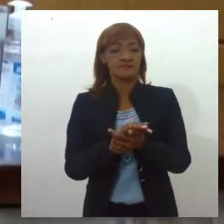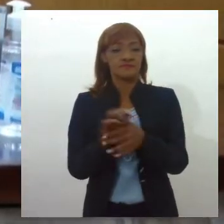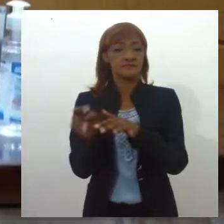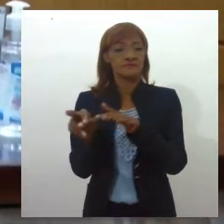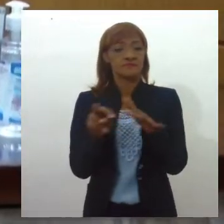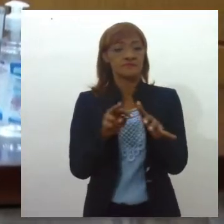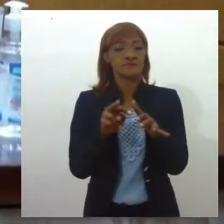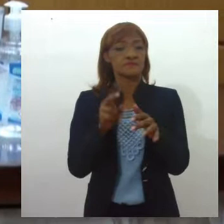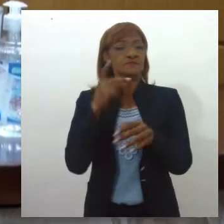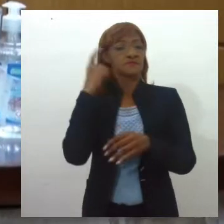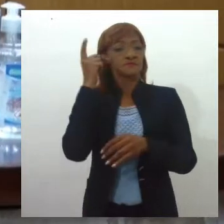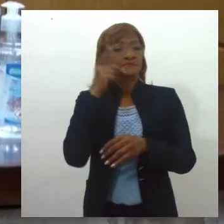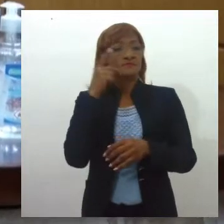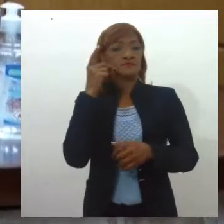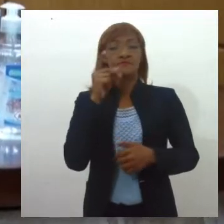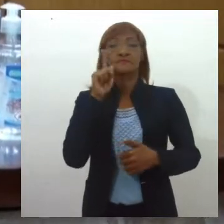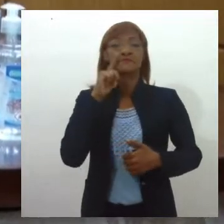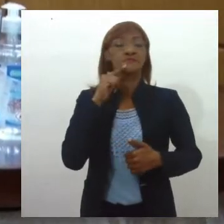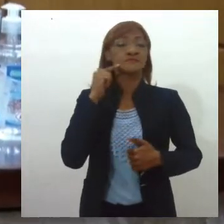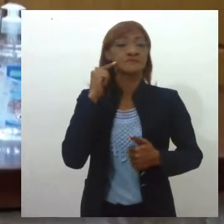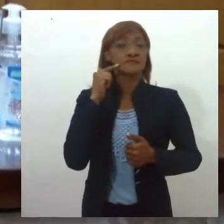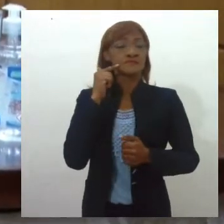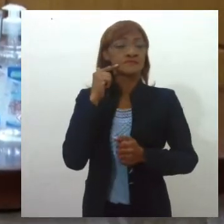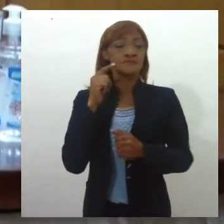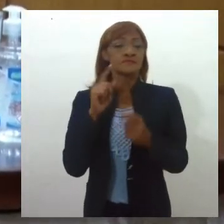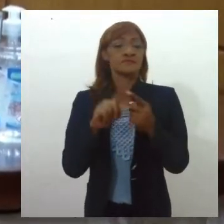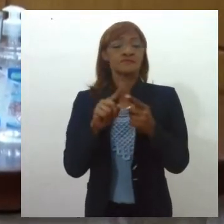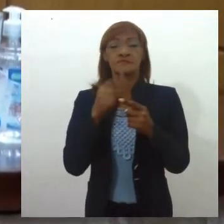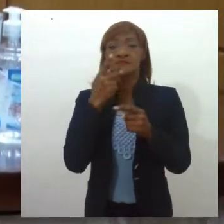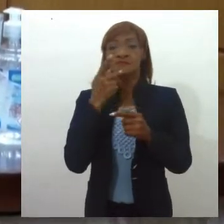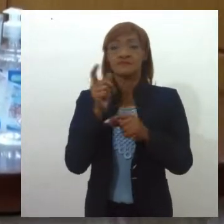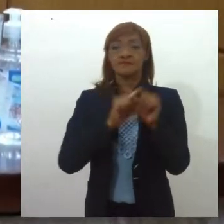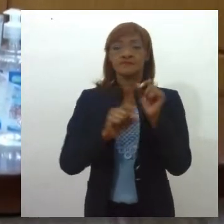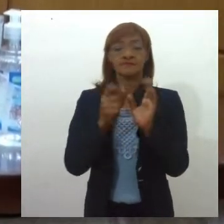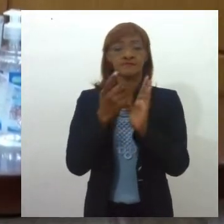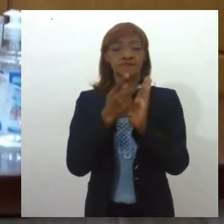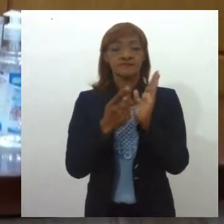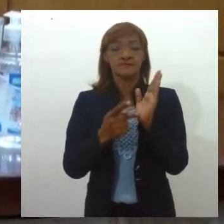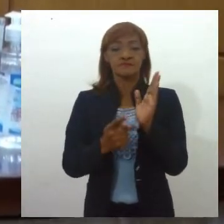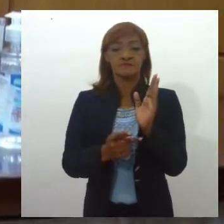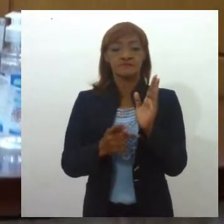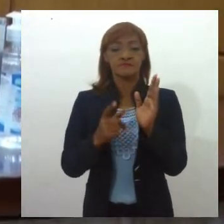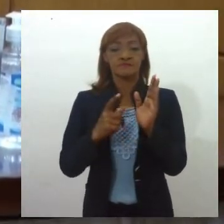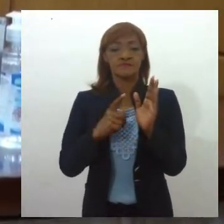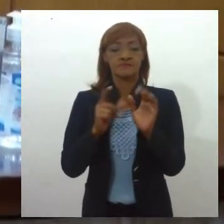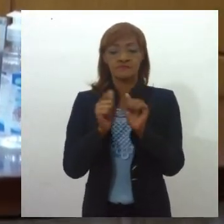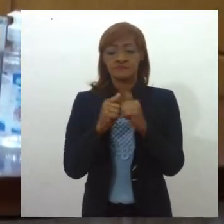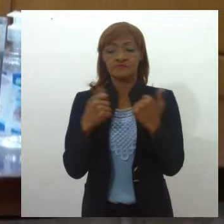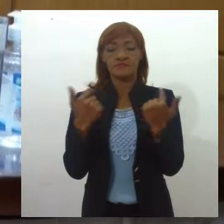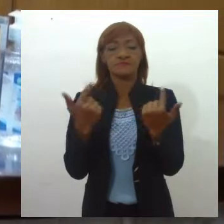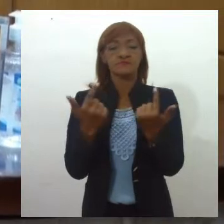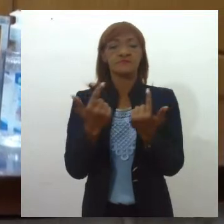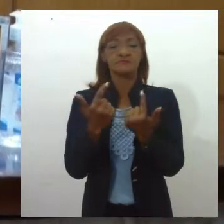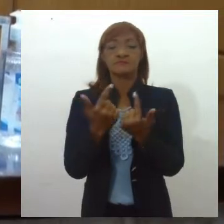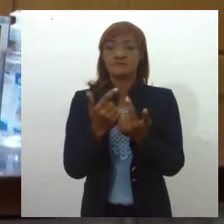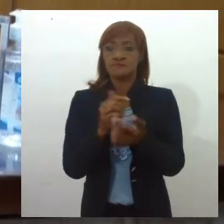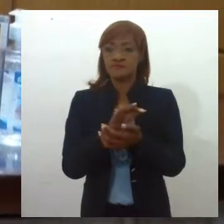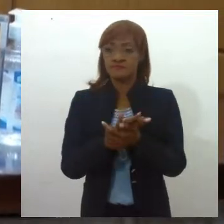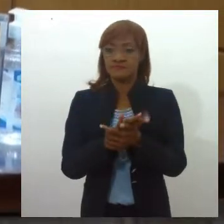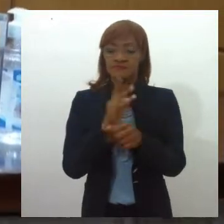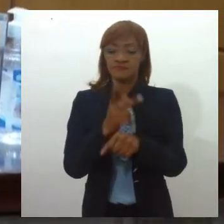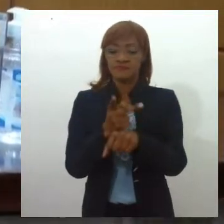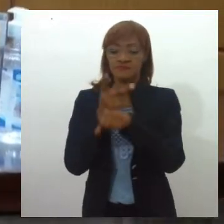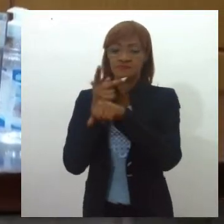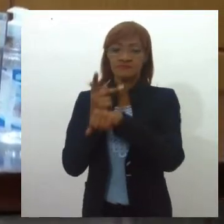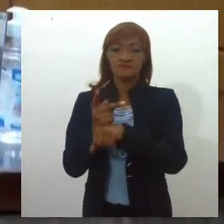deputada Gorete Reis, do PSD, falou sobre a participação de projetos desenvolvidos pela Assembleia Legislativa no Prêmio Unali